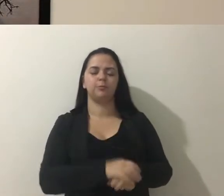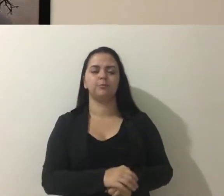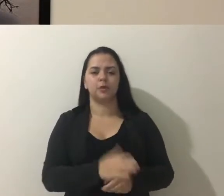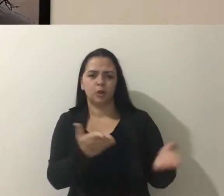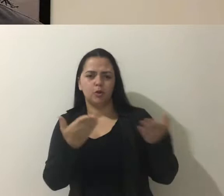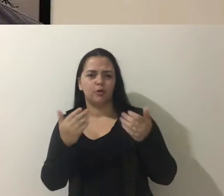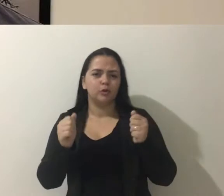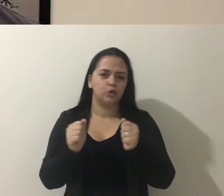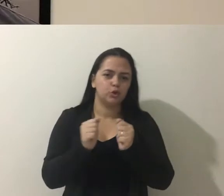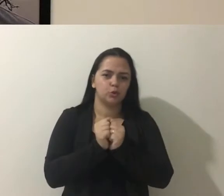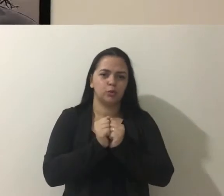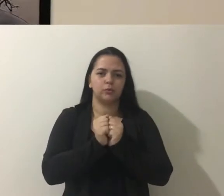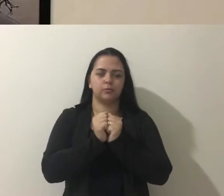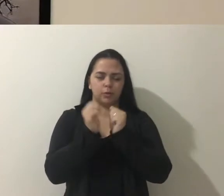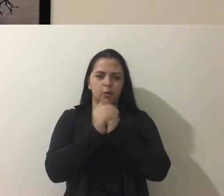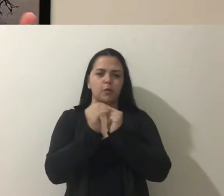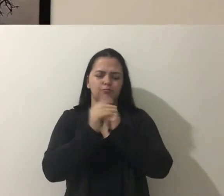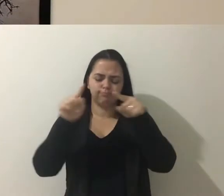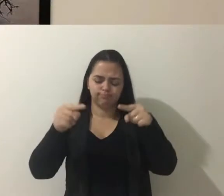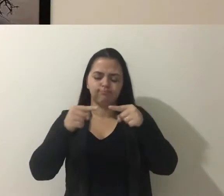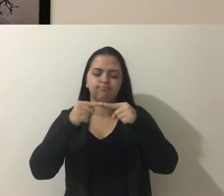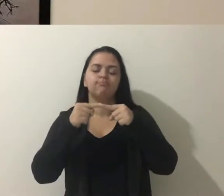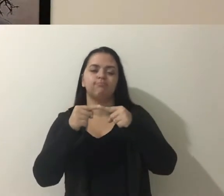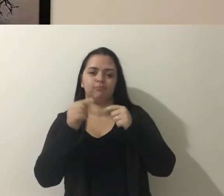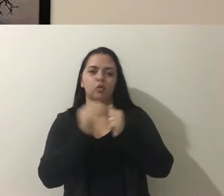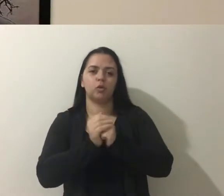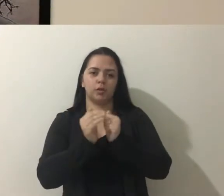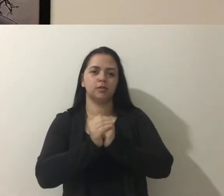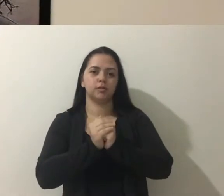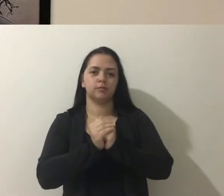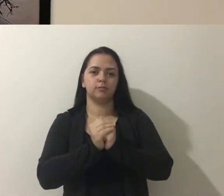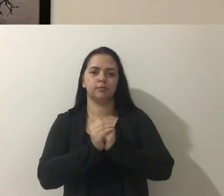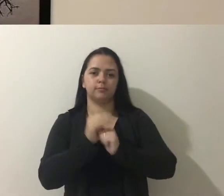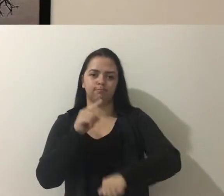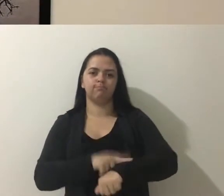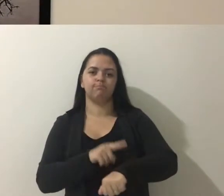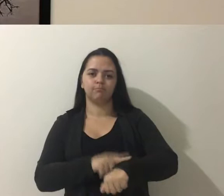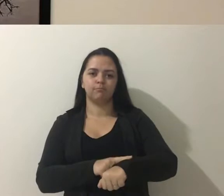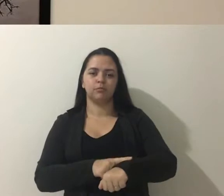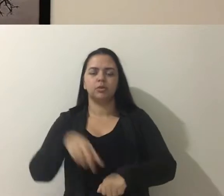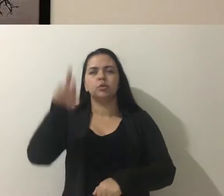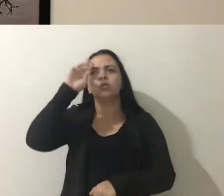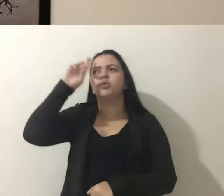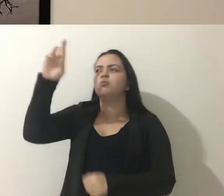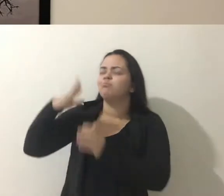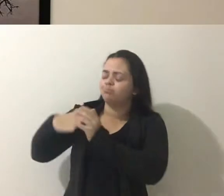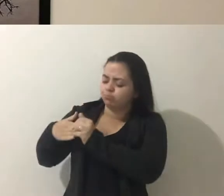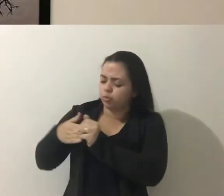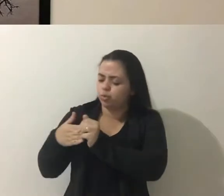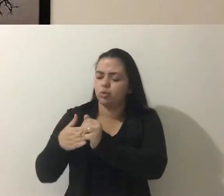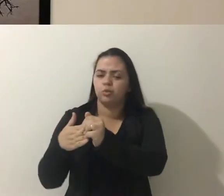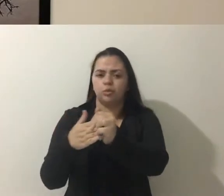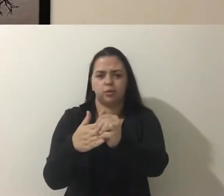para juntos nós orarmos. Queria que você concordasse com a minha oração nesse momento, para que o Senhor nos